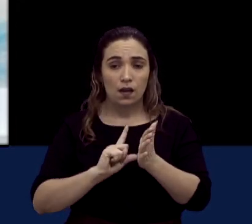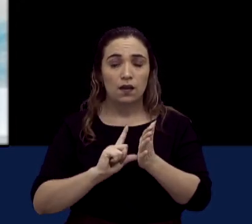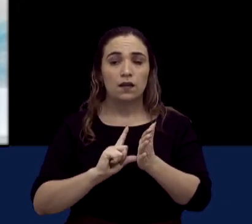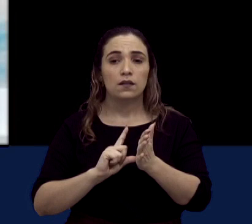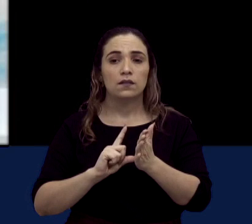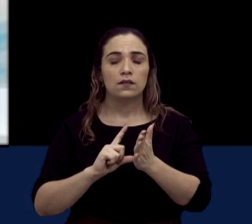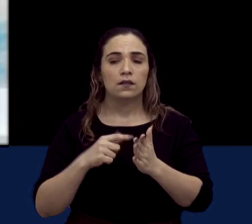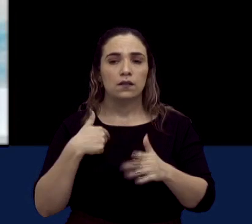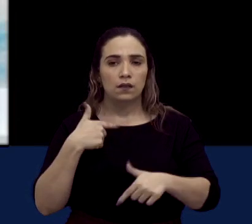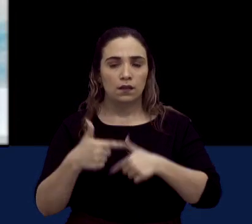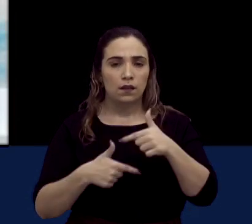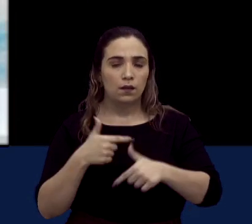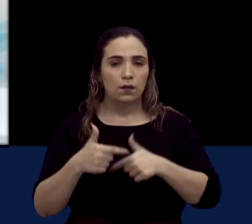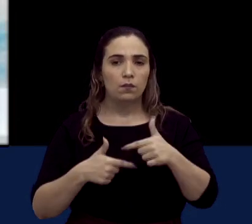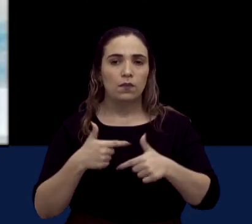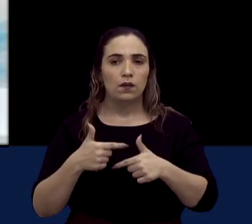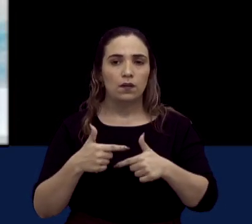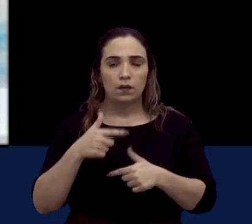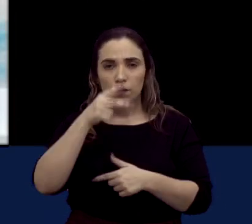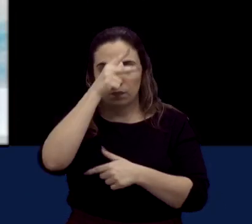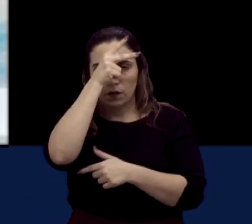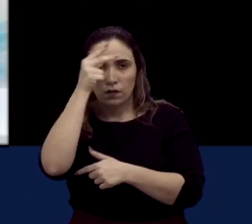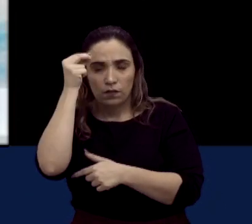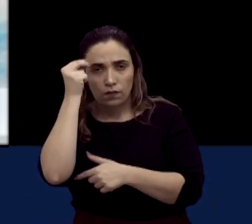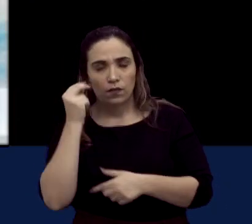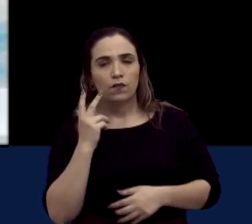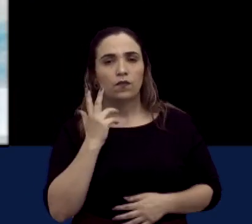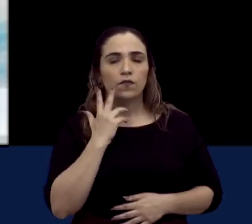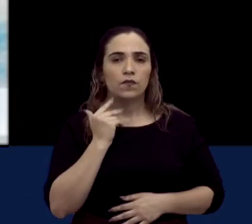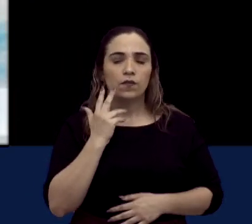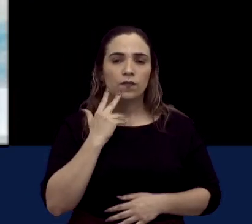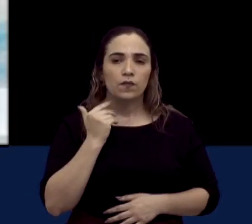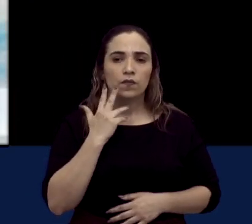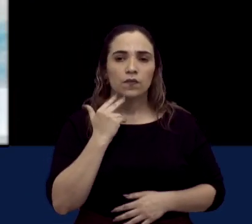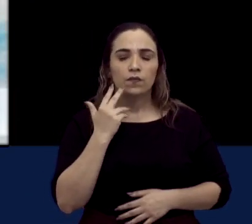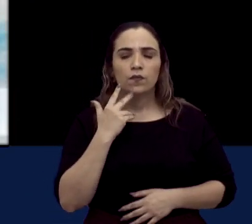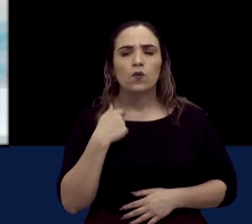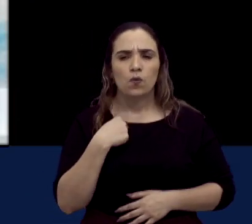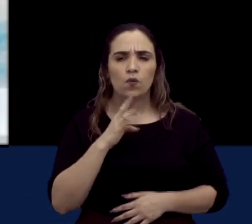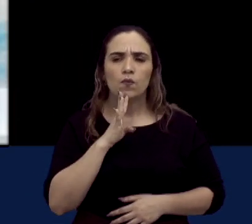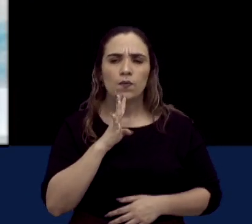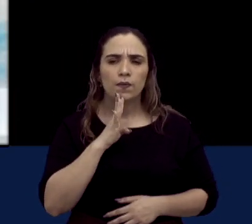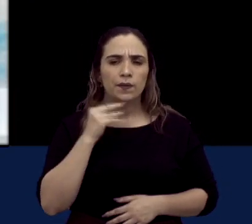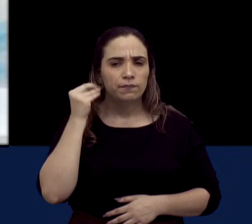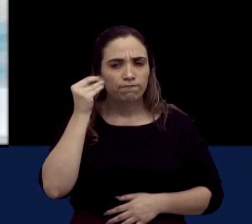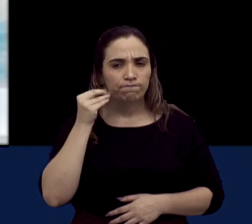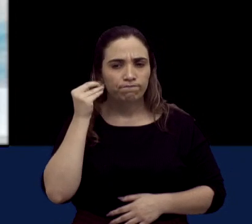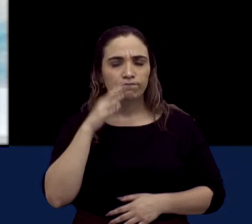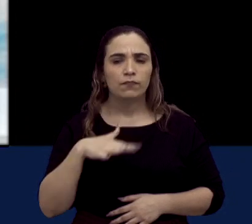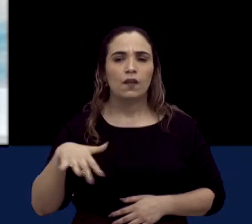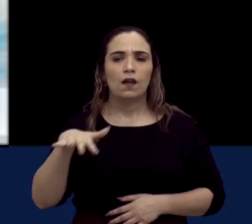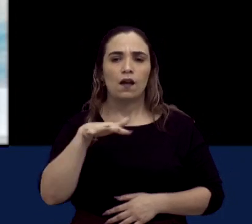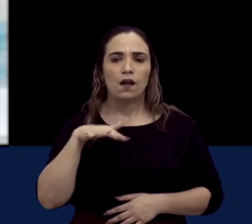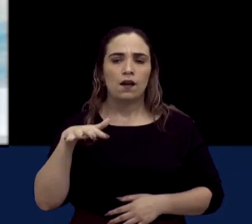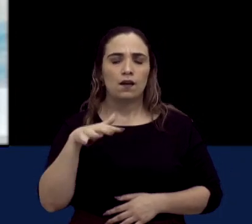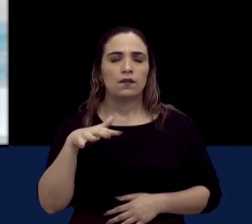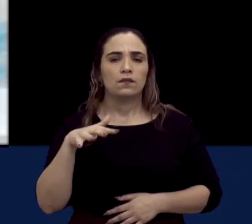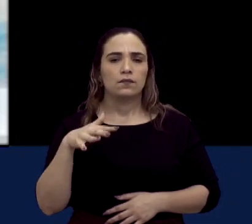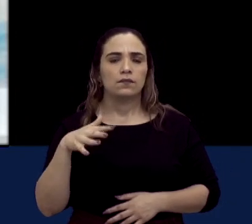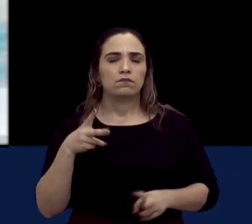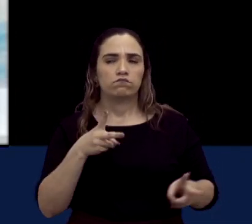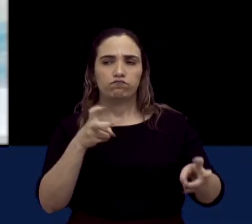eu participei da gestão da Prefeitura Municipal de Fortaleza, então conheço bem algumas